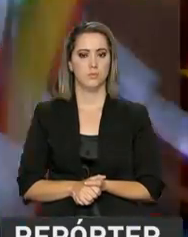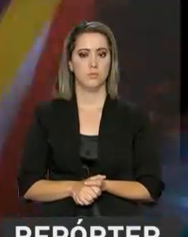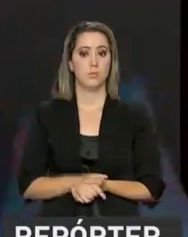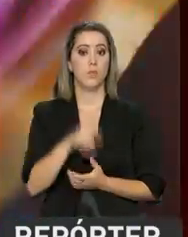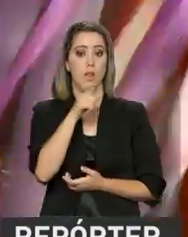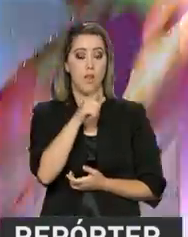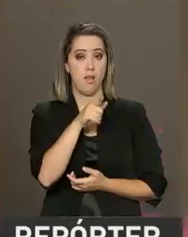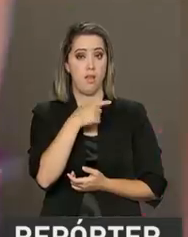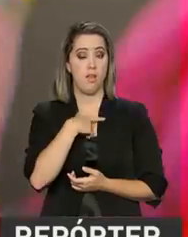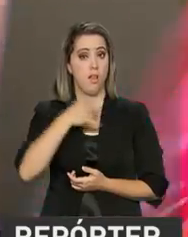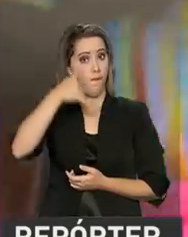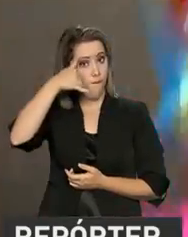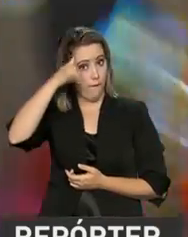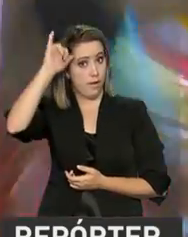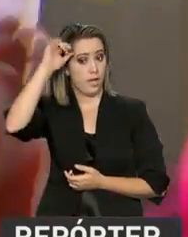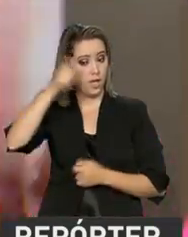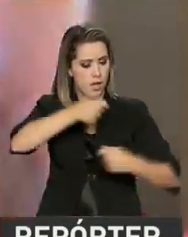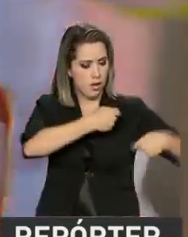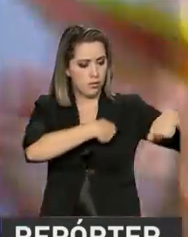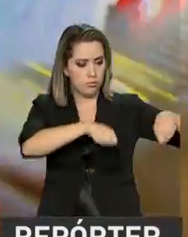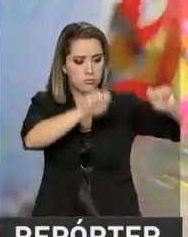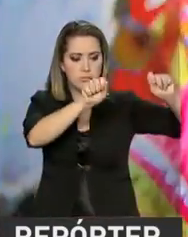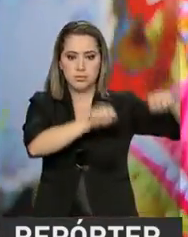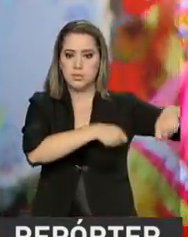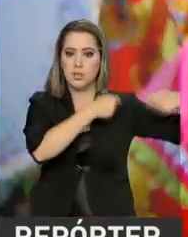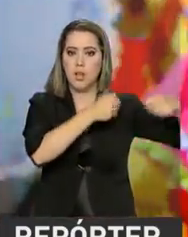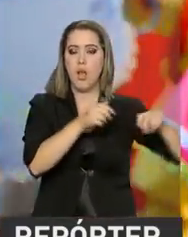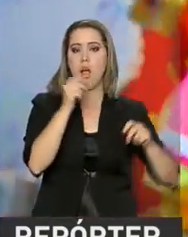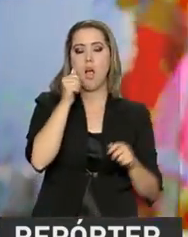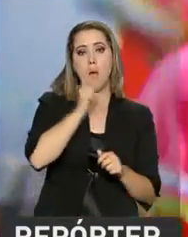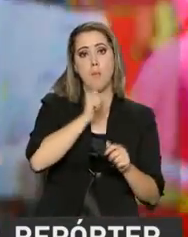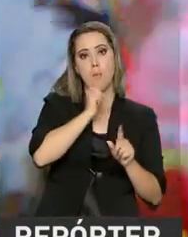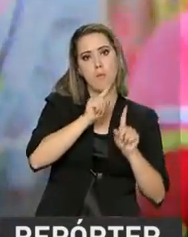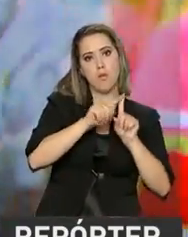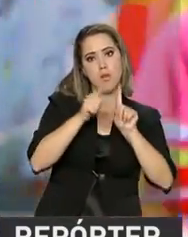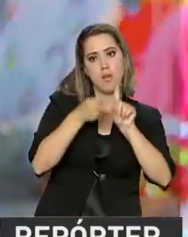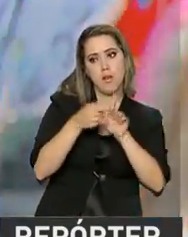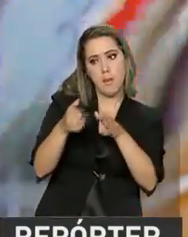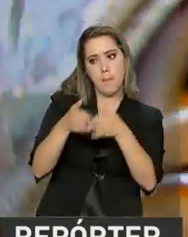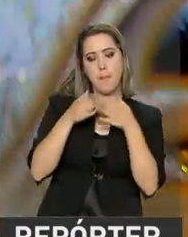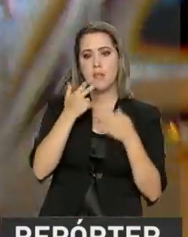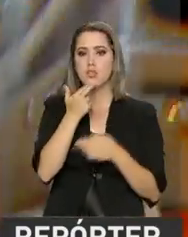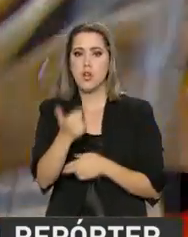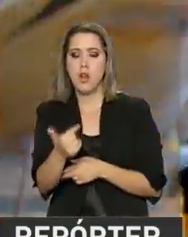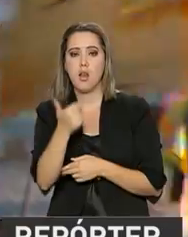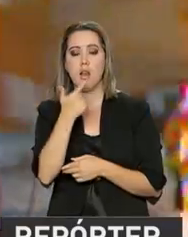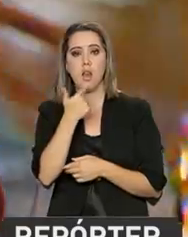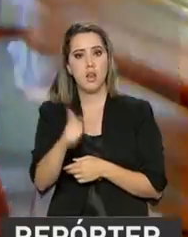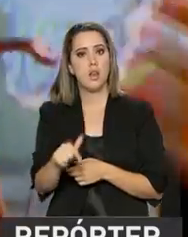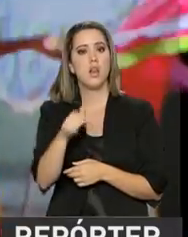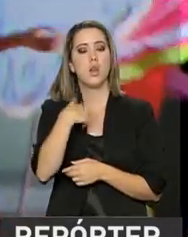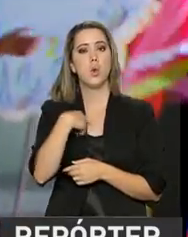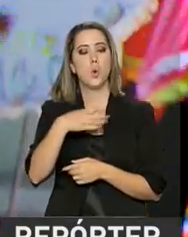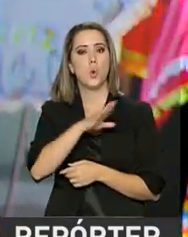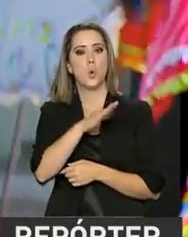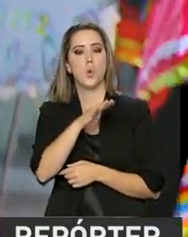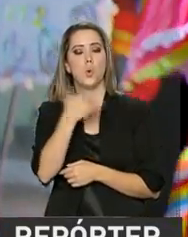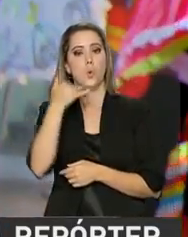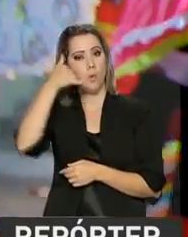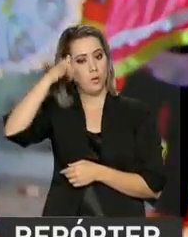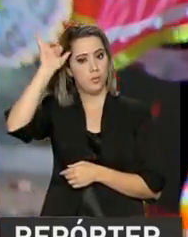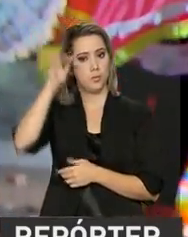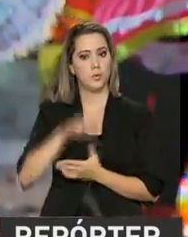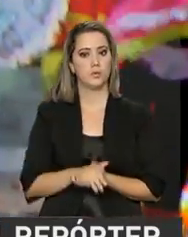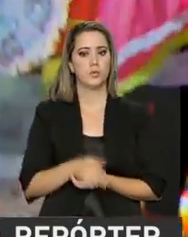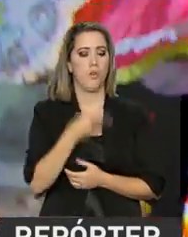Mateus é um vaqueiro. A esposa Catirina, grávida, pede a ele a língua do boi preferido do patrão. Olha, eu vou dizer o que eu quero